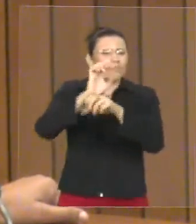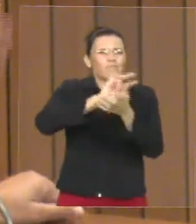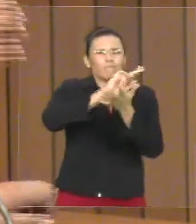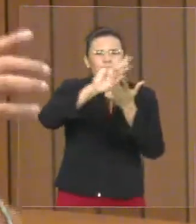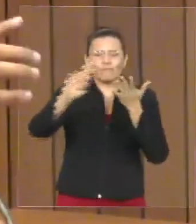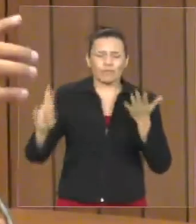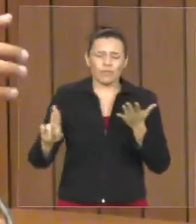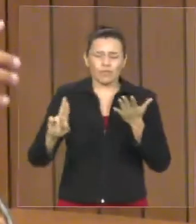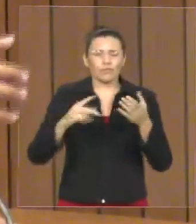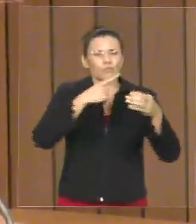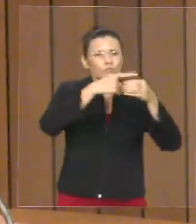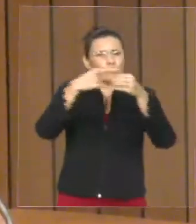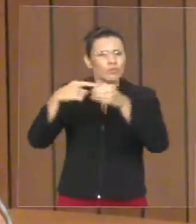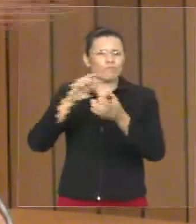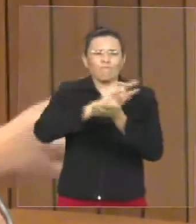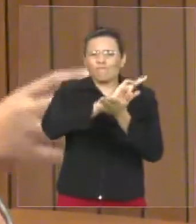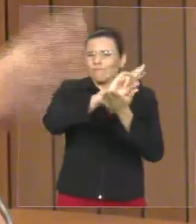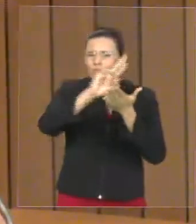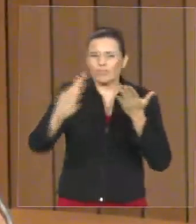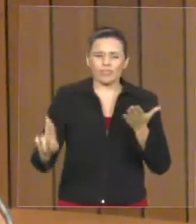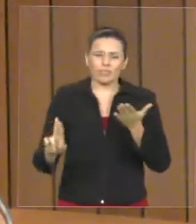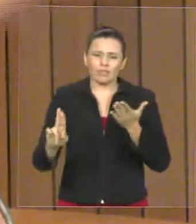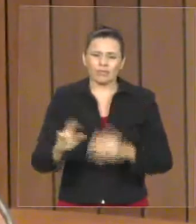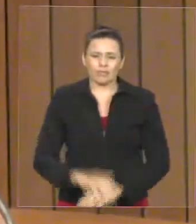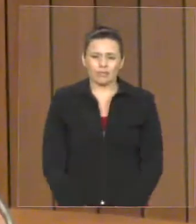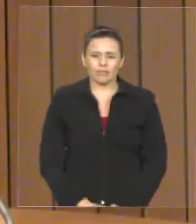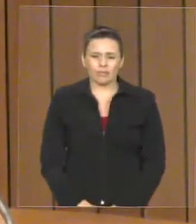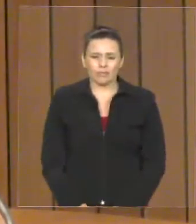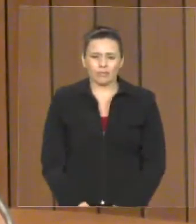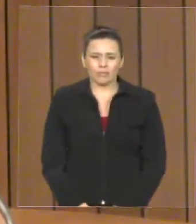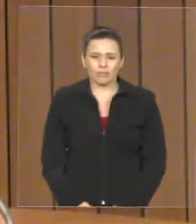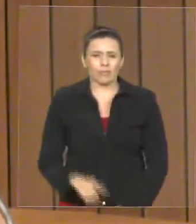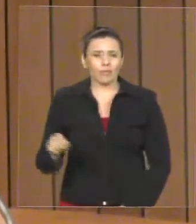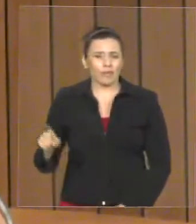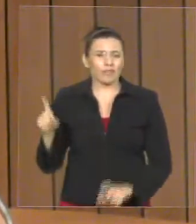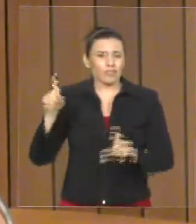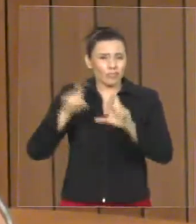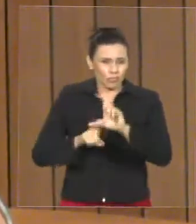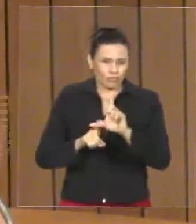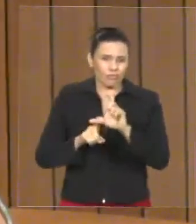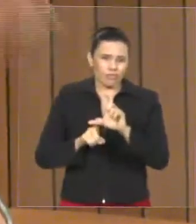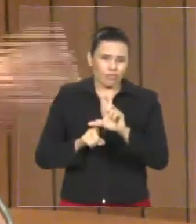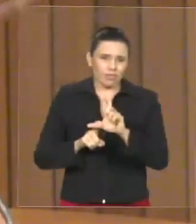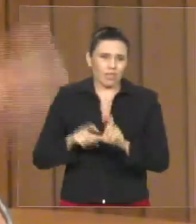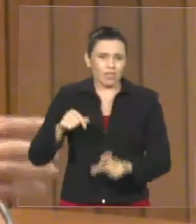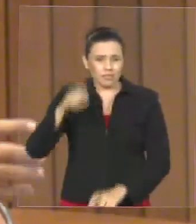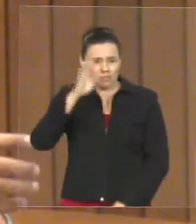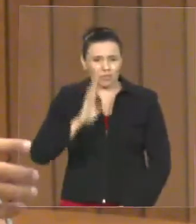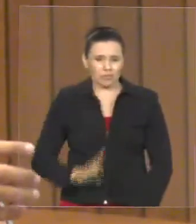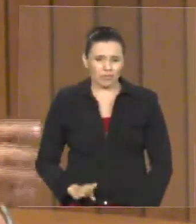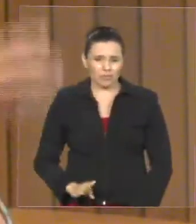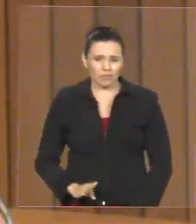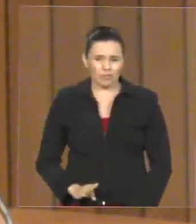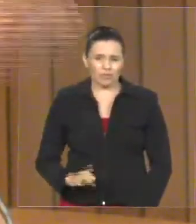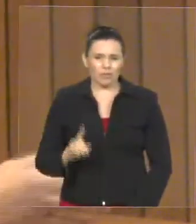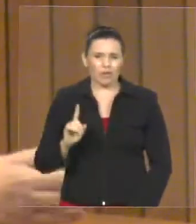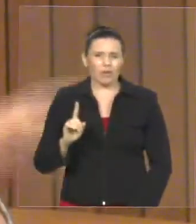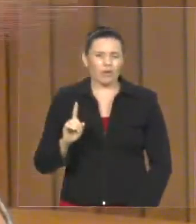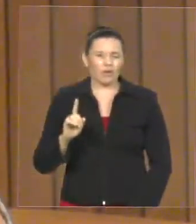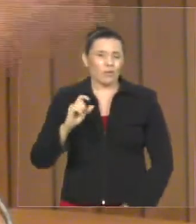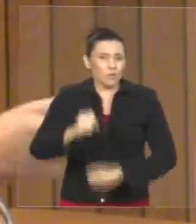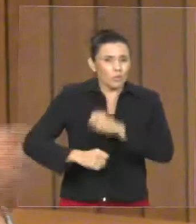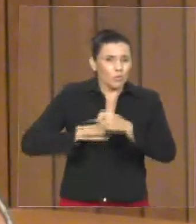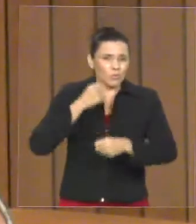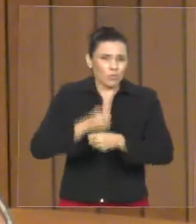e essa dívida, não há uma clareza de que no ano que vem vai ser resolvida. Muito pelo contrário, a crise